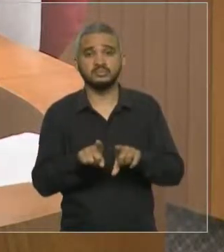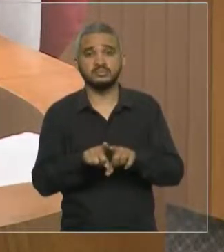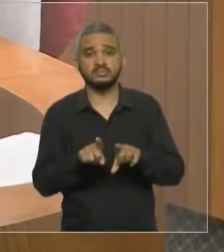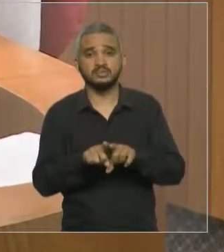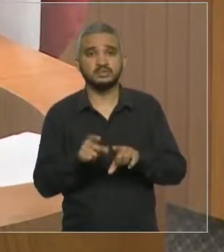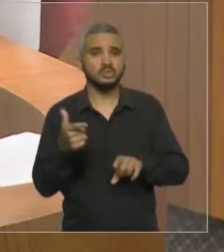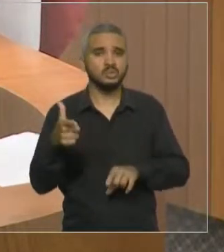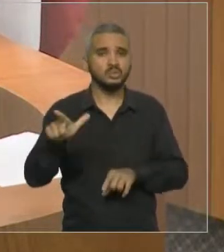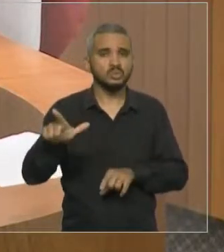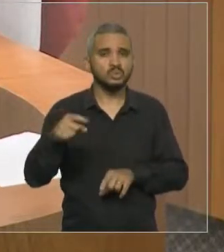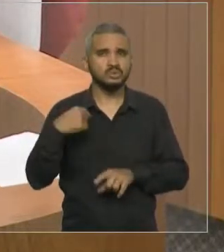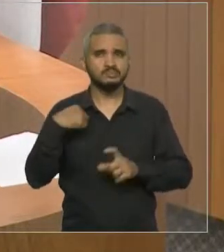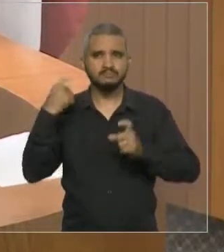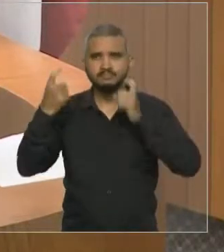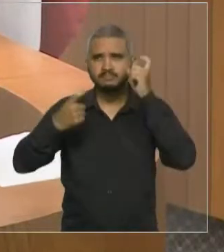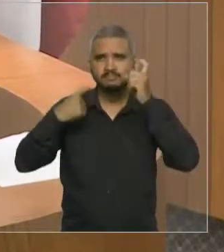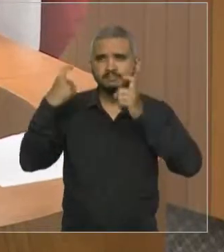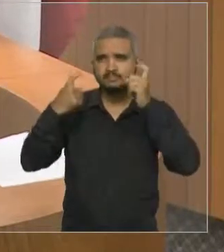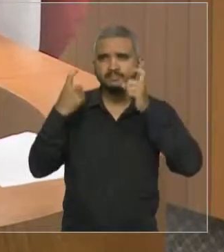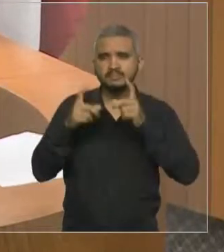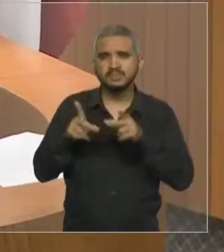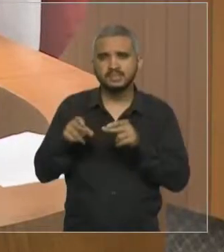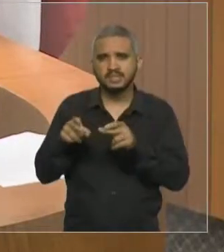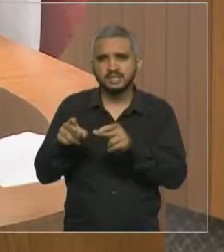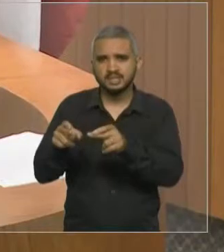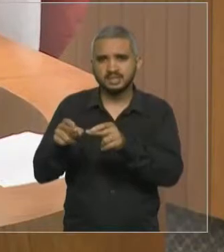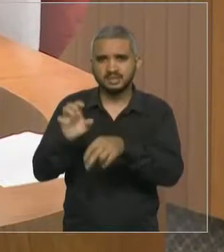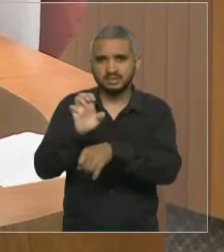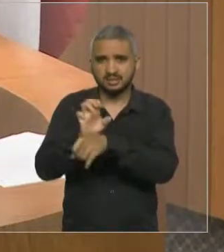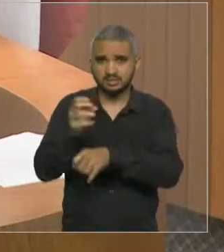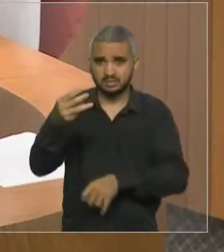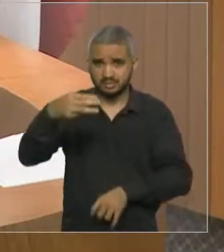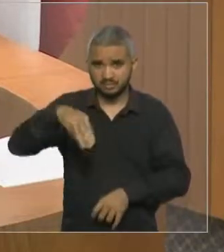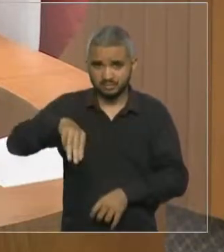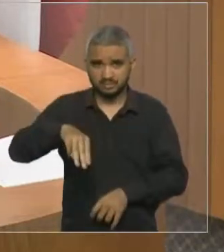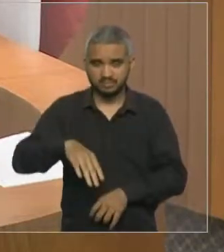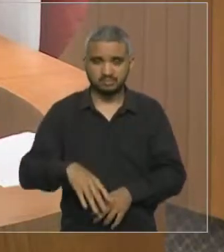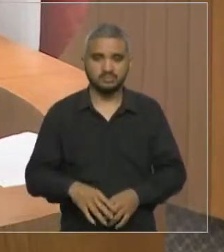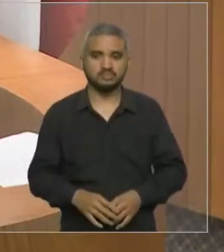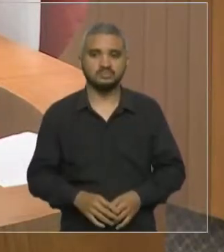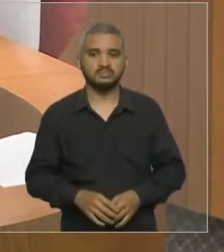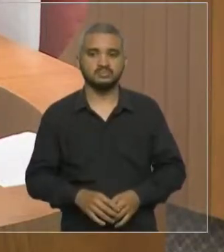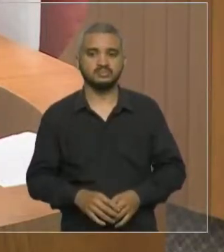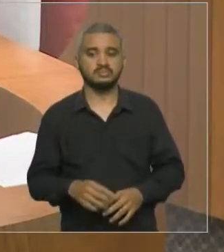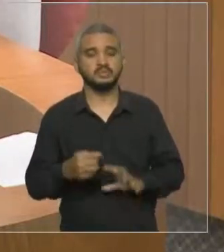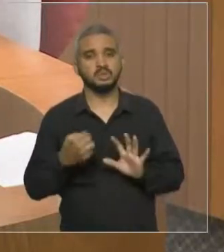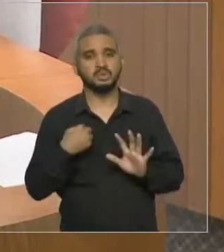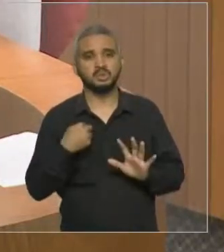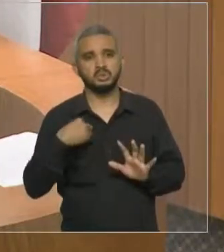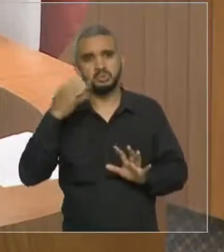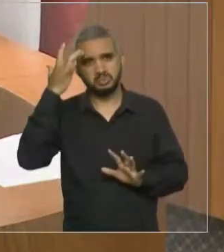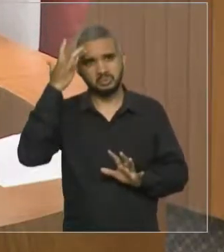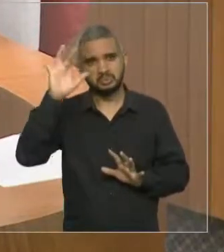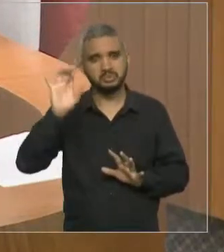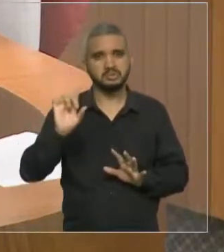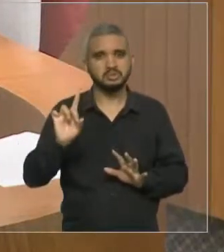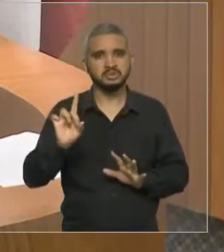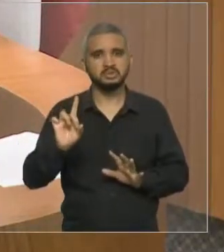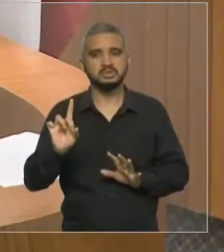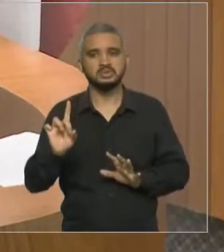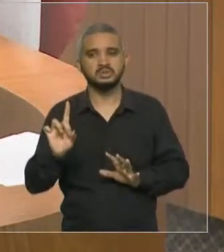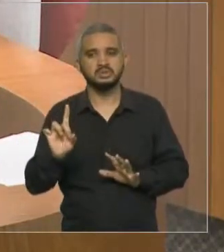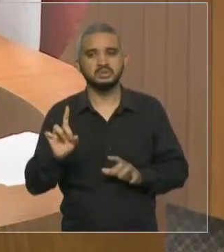com o atendimento oncológico do maranhão não sei precisar ao certo porque é um interesse tão grande uma